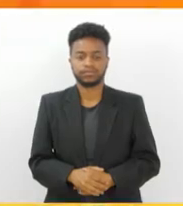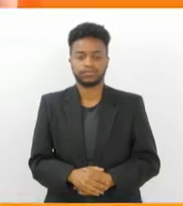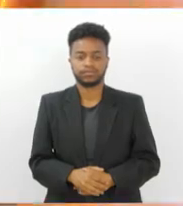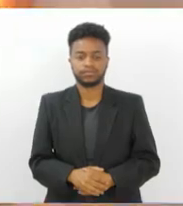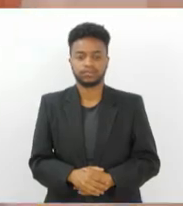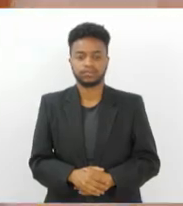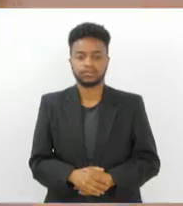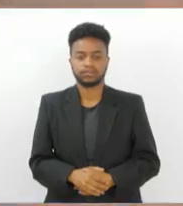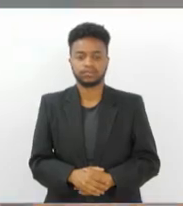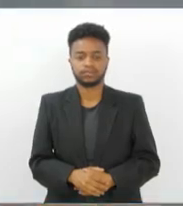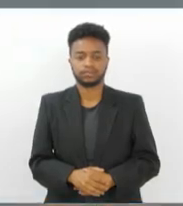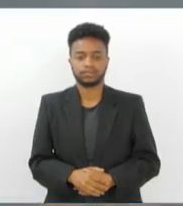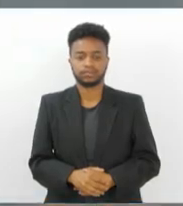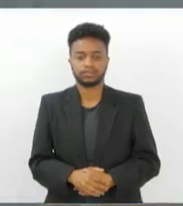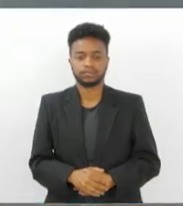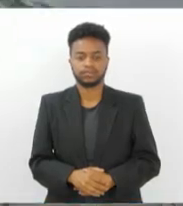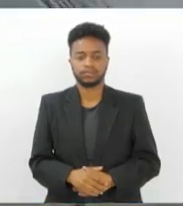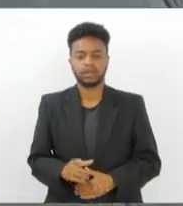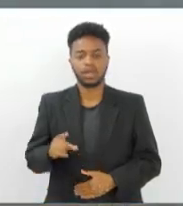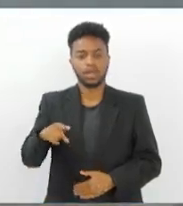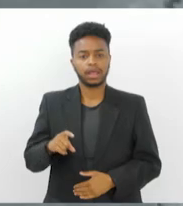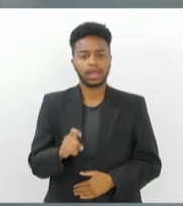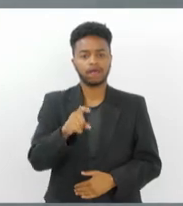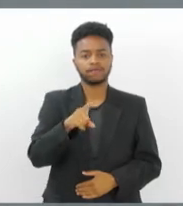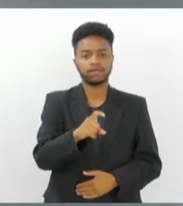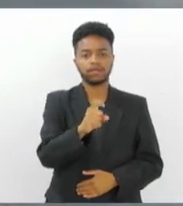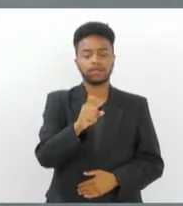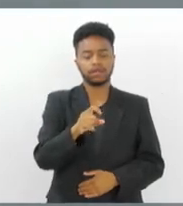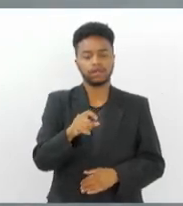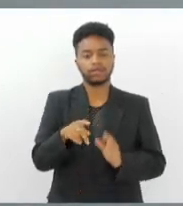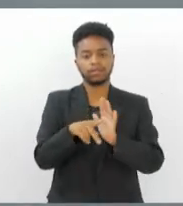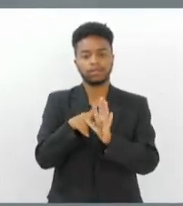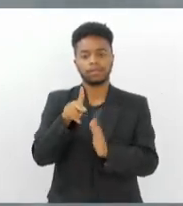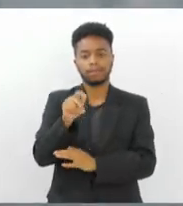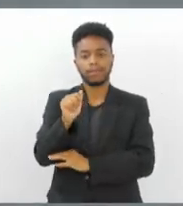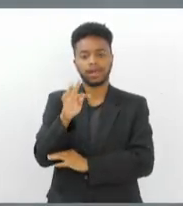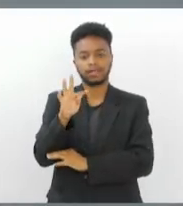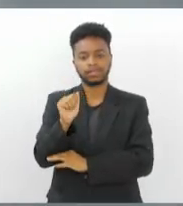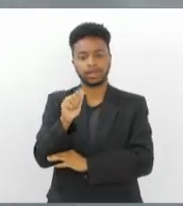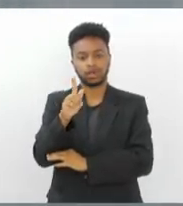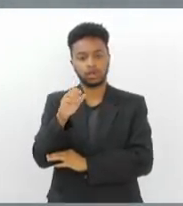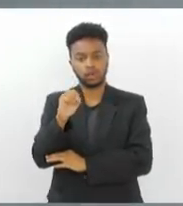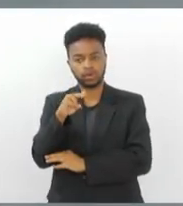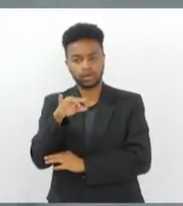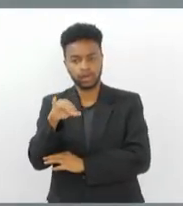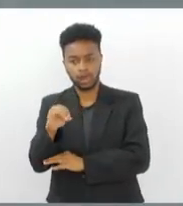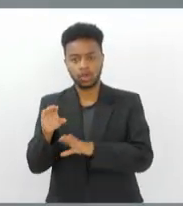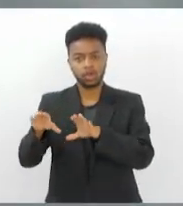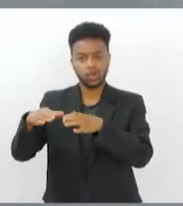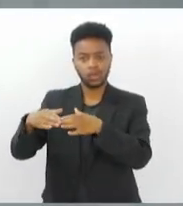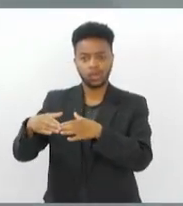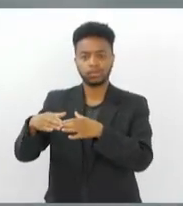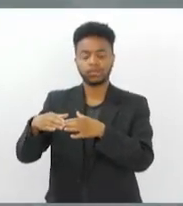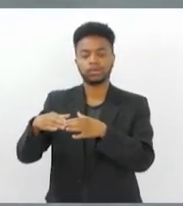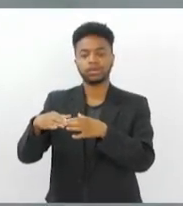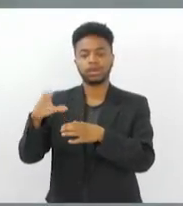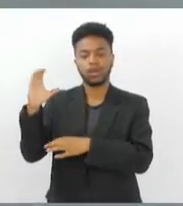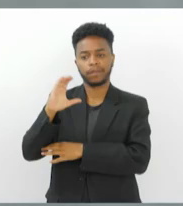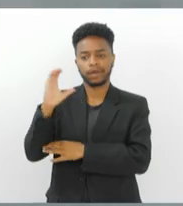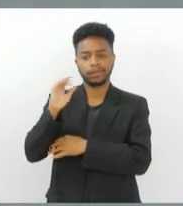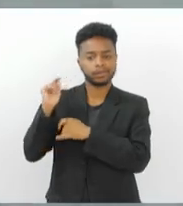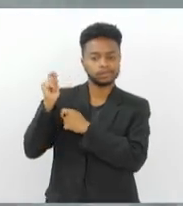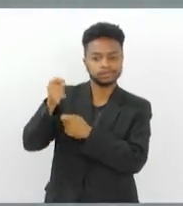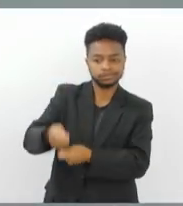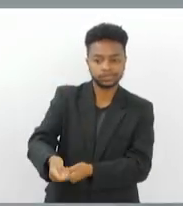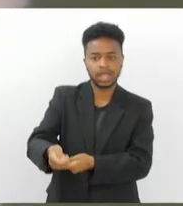hoje o cavalo marinho da Patagônia capturado acidentalmente por pescadores da colônia z13 de Copacabana foi devolvido são